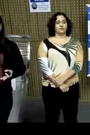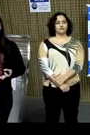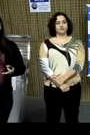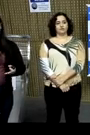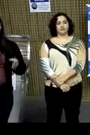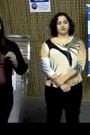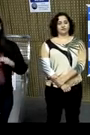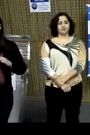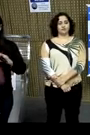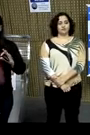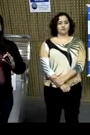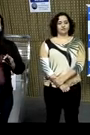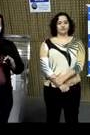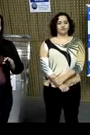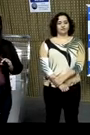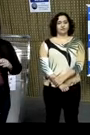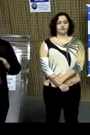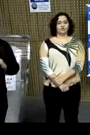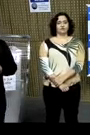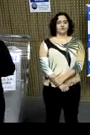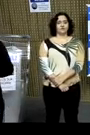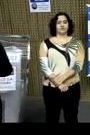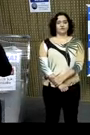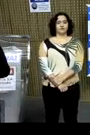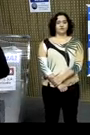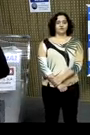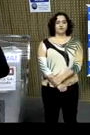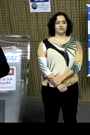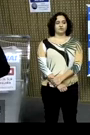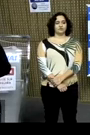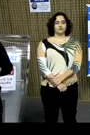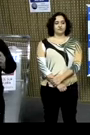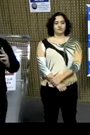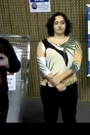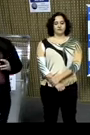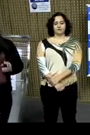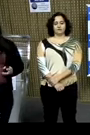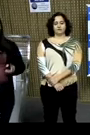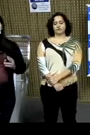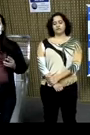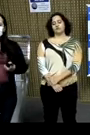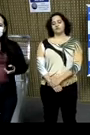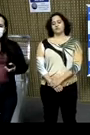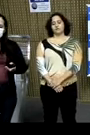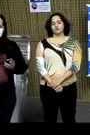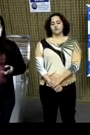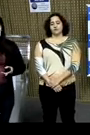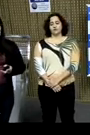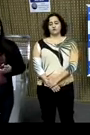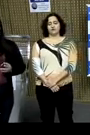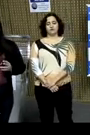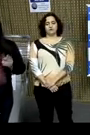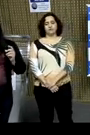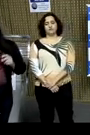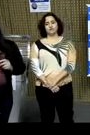dentro da atenção básica. Eram pré-natais que eram realizados de forma particular. Os dois casos foram discutidos tanto